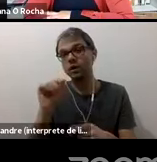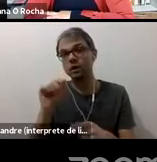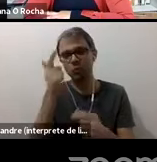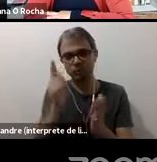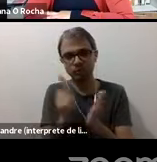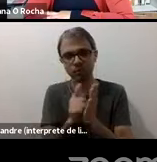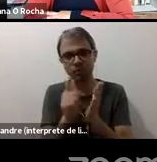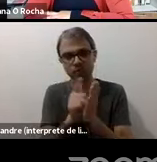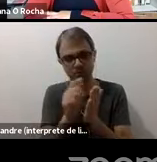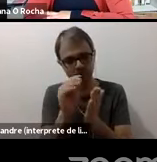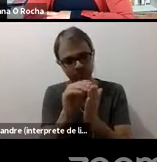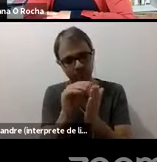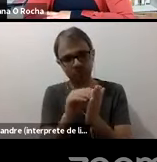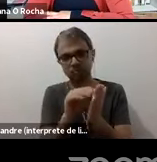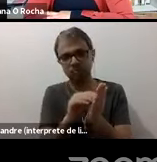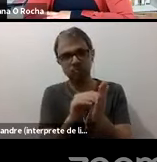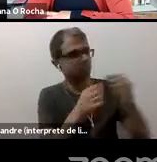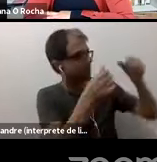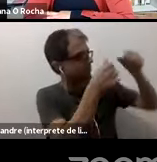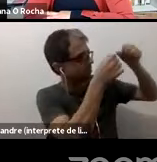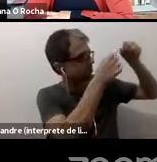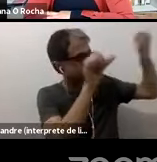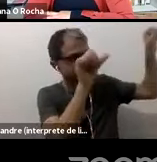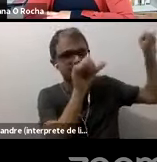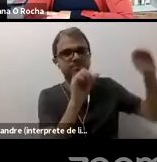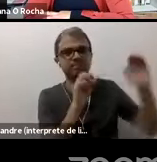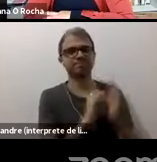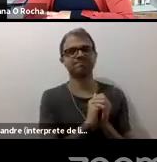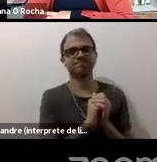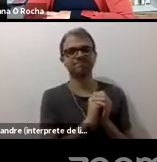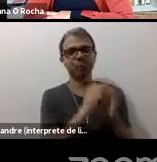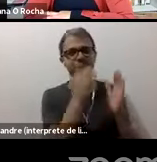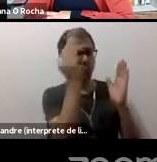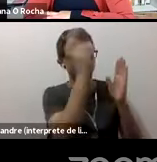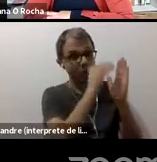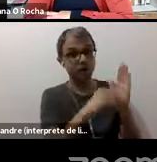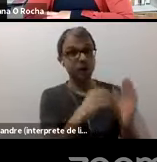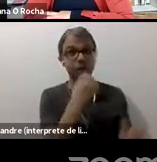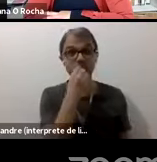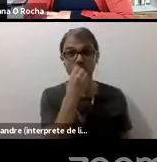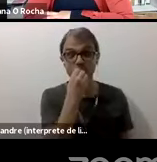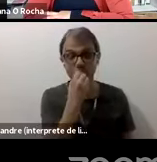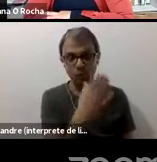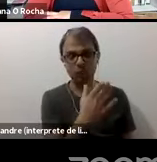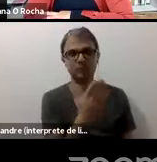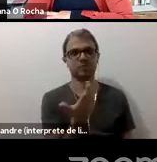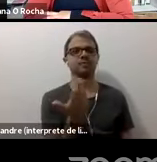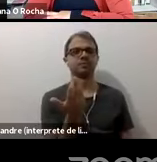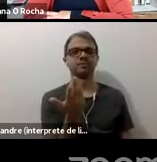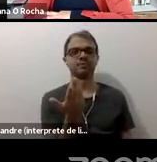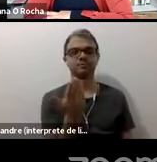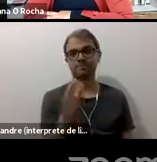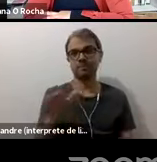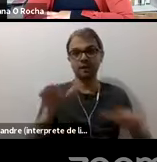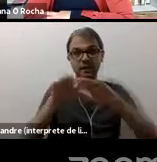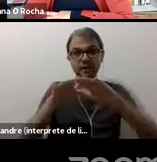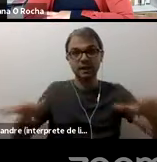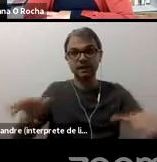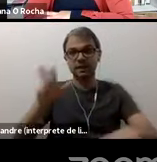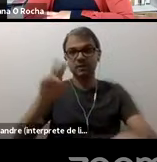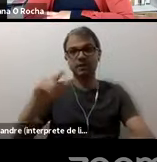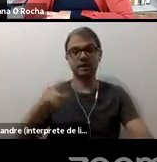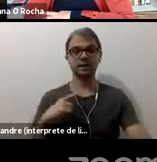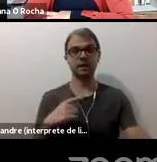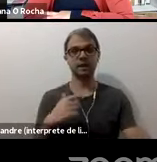sulfite, a gente pendura, a gente põe o calendário das datas, tudo isso são indícios para que as crianças tenham mais segurança em